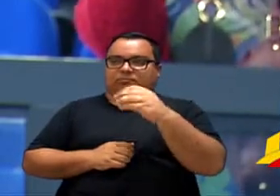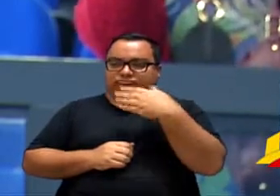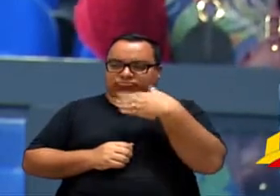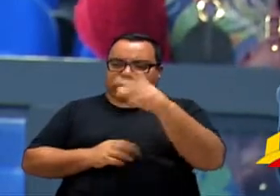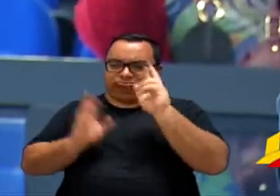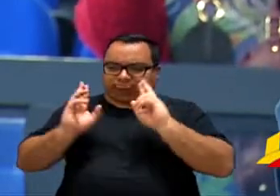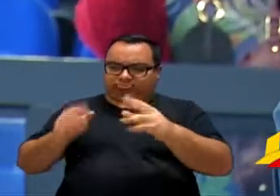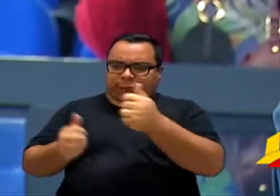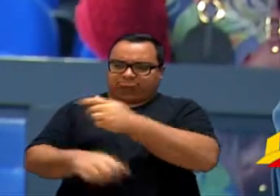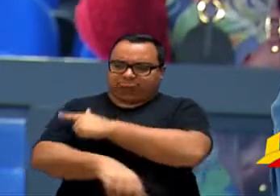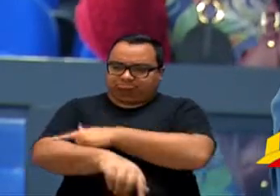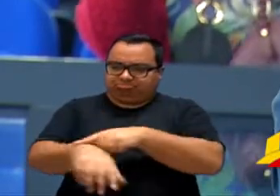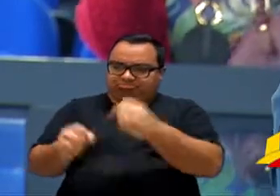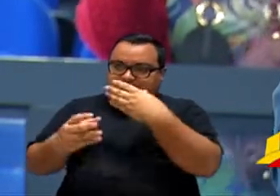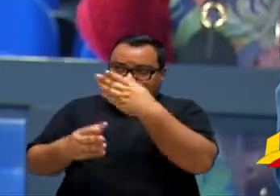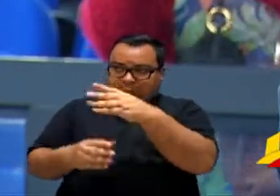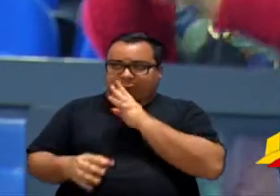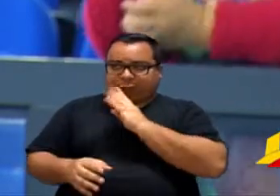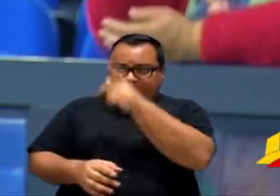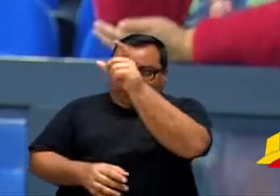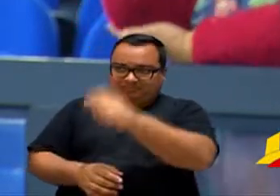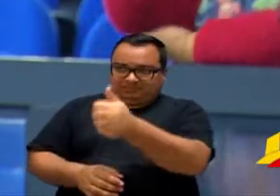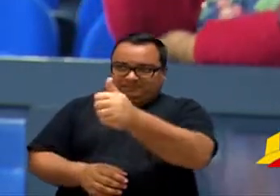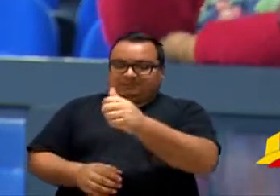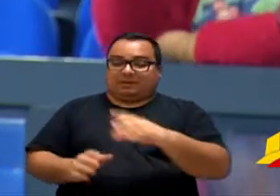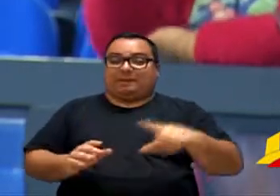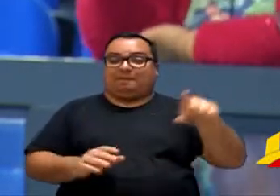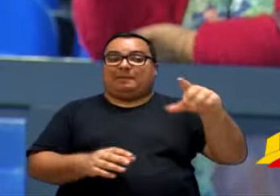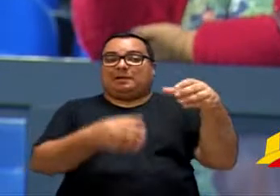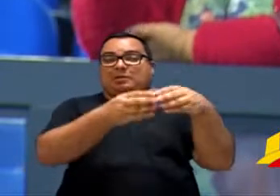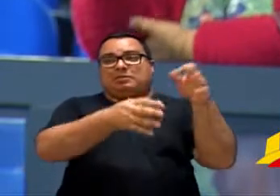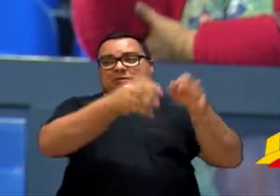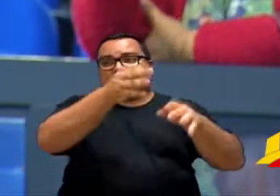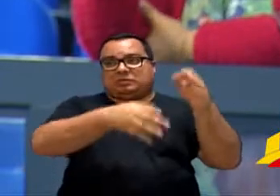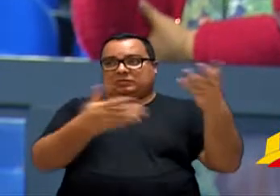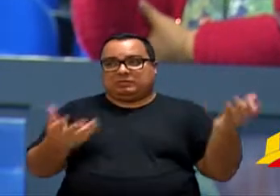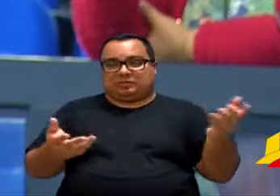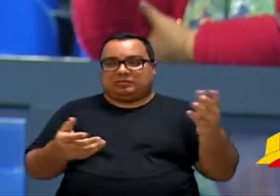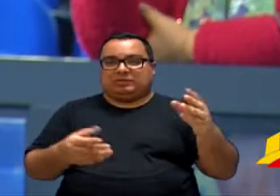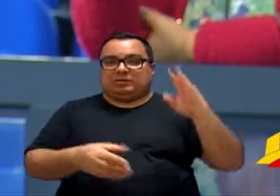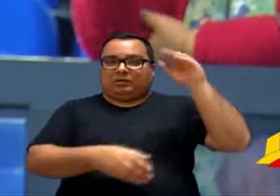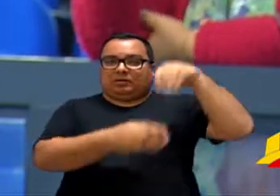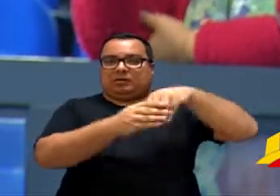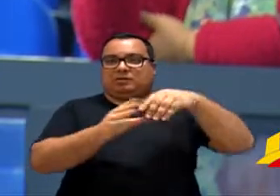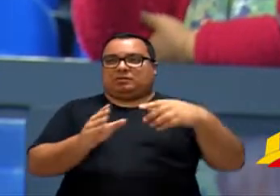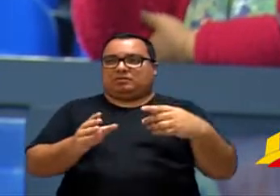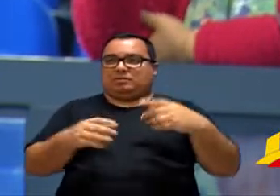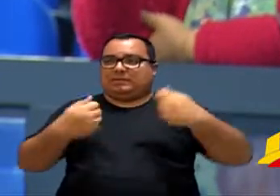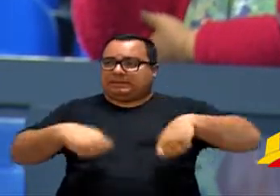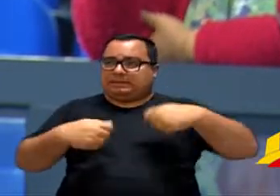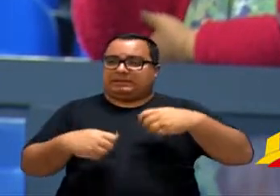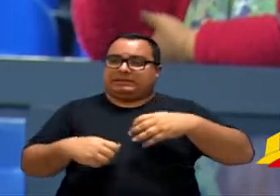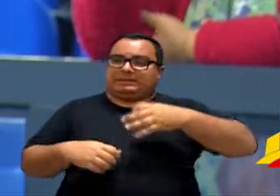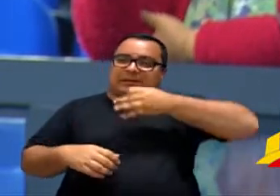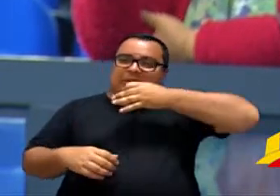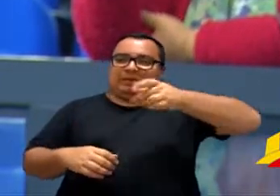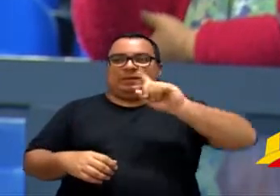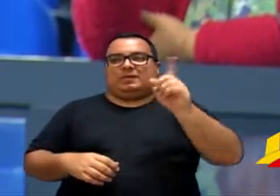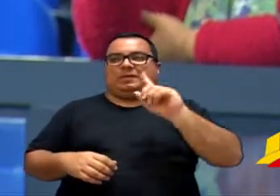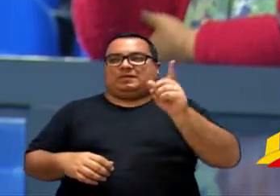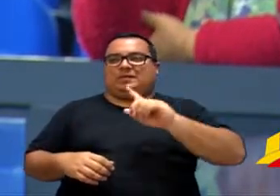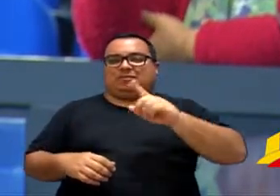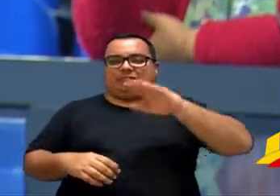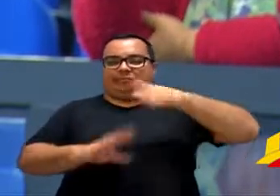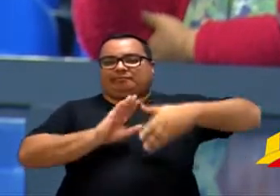mas está acontecendo diversas regularidades no sentido Por exemplo o Regimento Interno só pode mandar para oitiva do